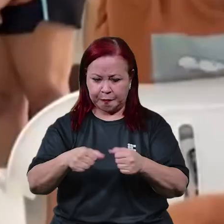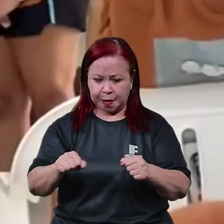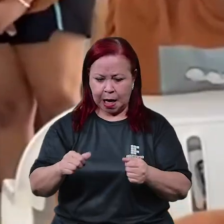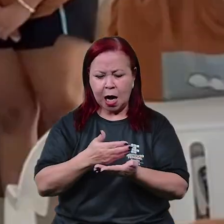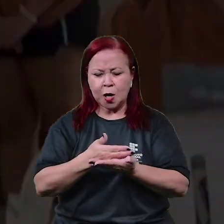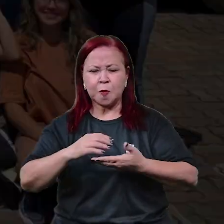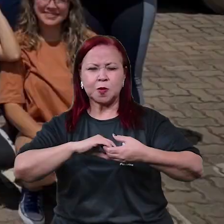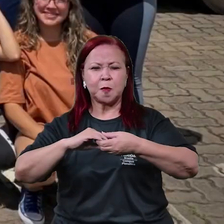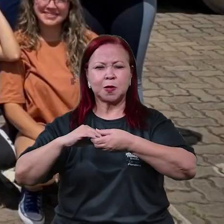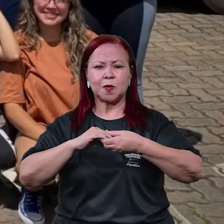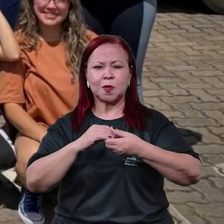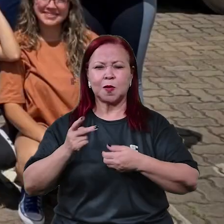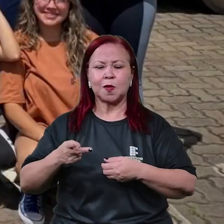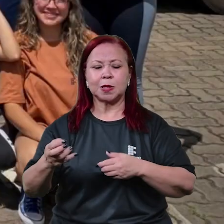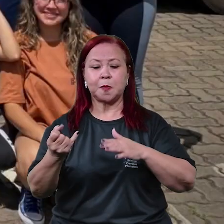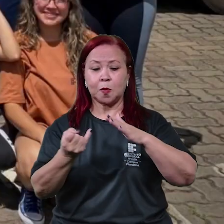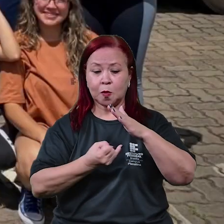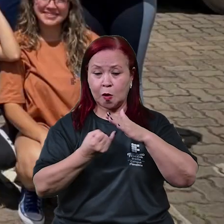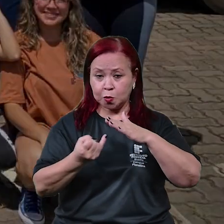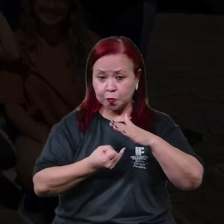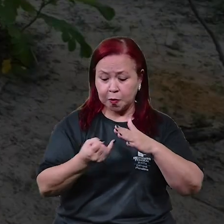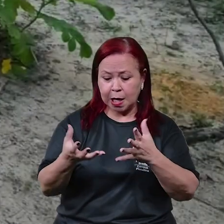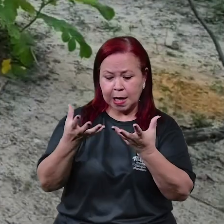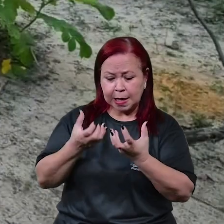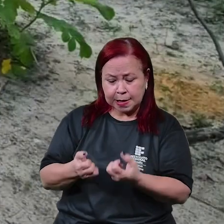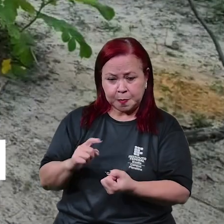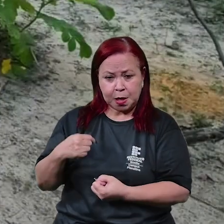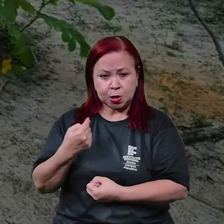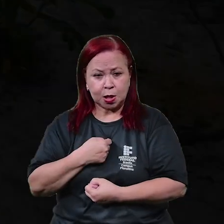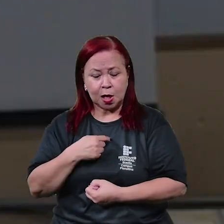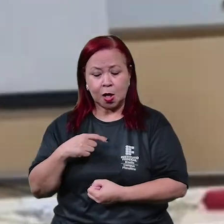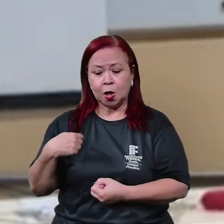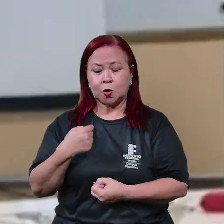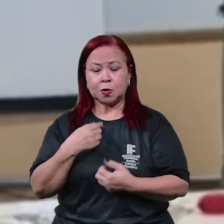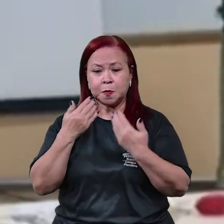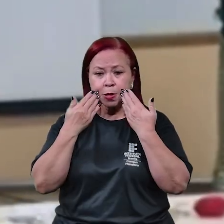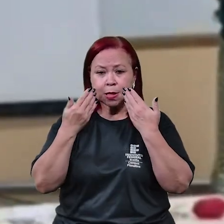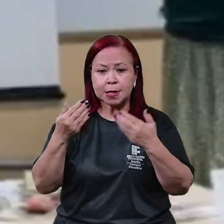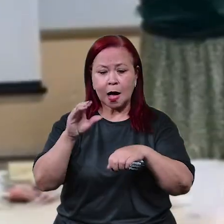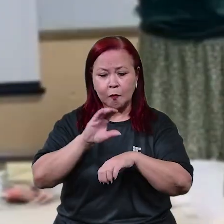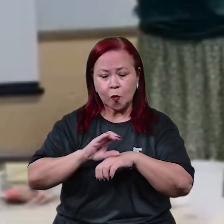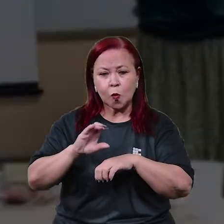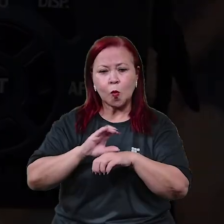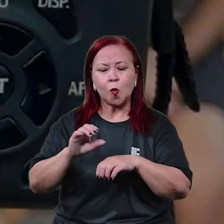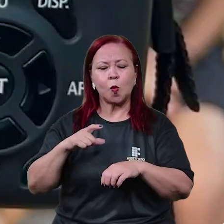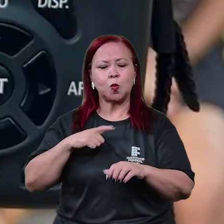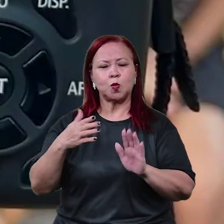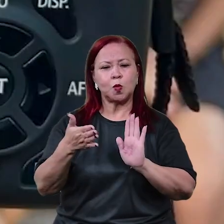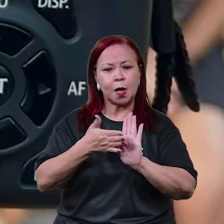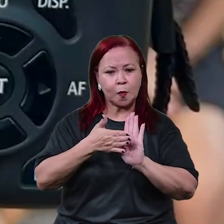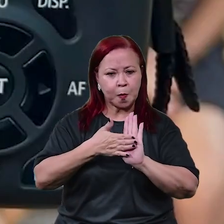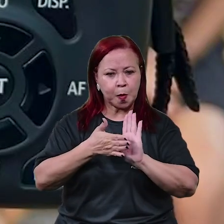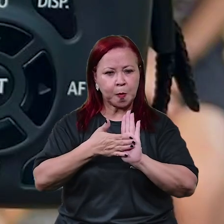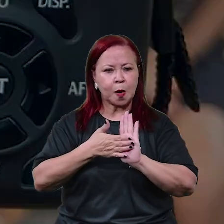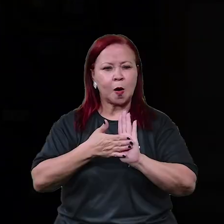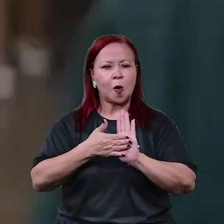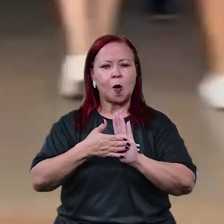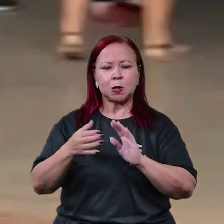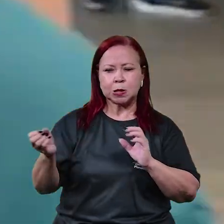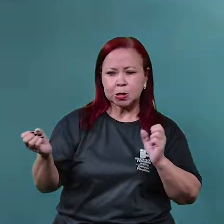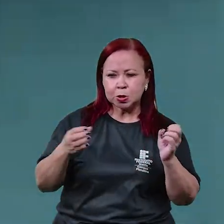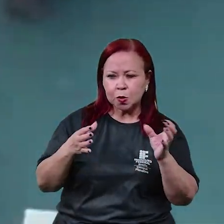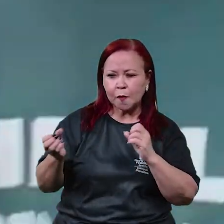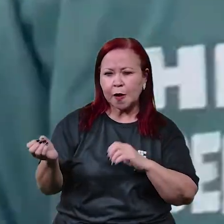indígena, e aí começou uma parceria sempre com algum instituto federal, que aí acolhia a gente apresentava o curso, que tem uma